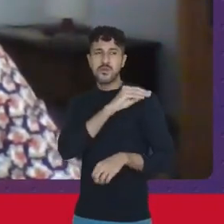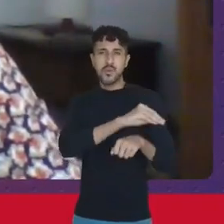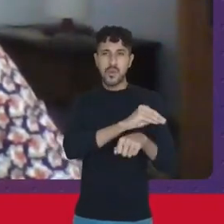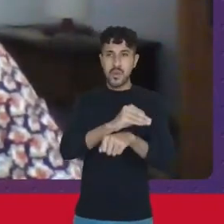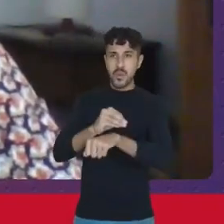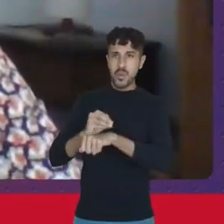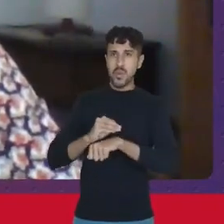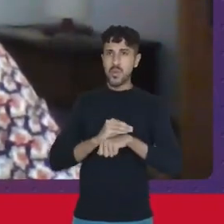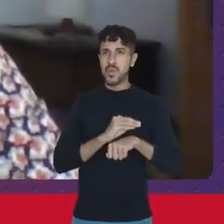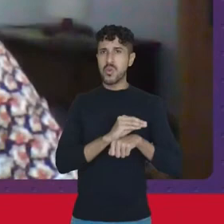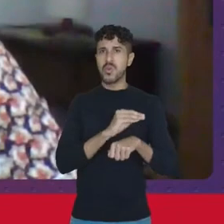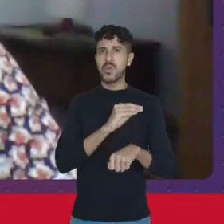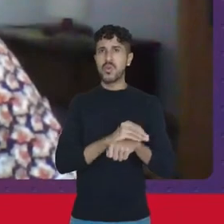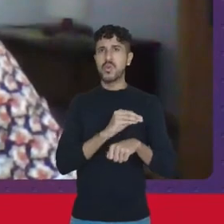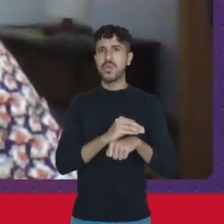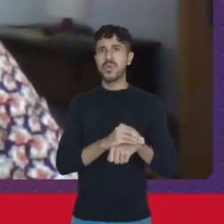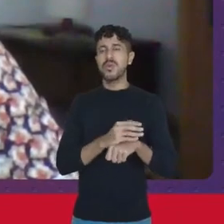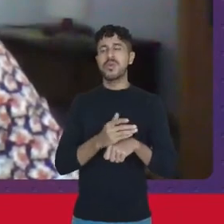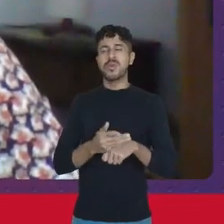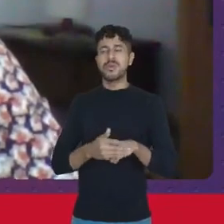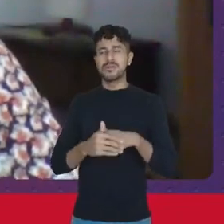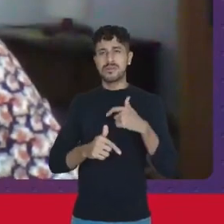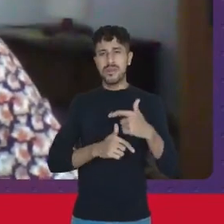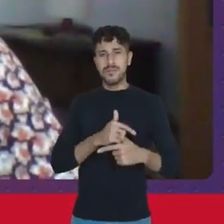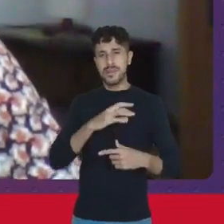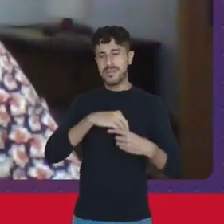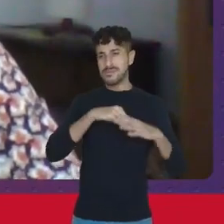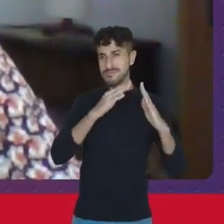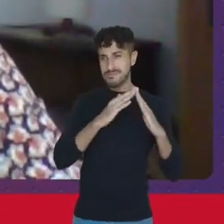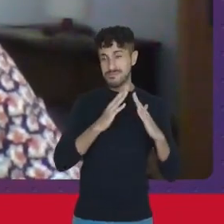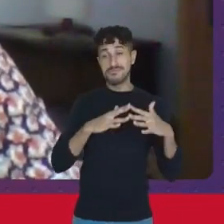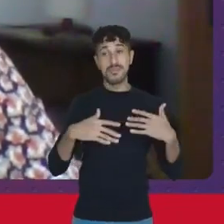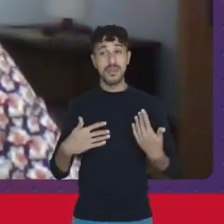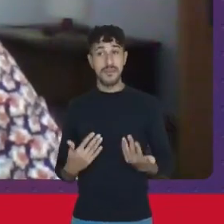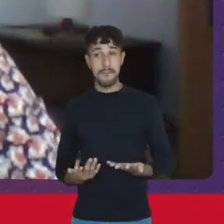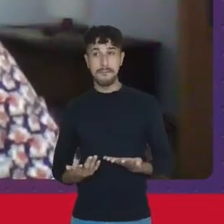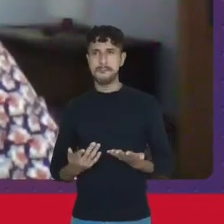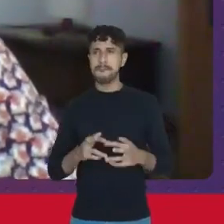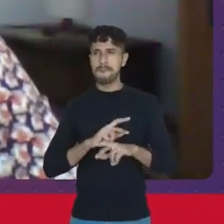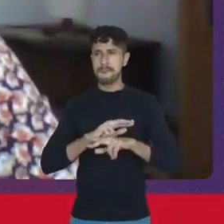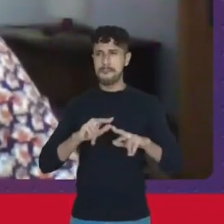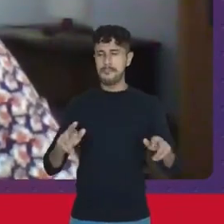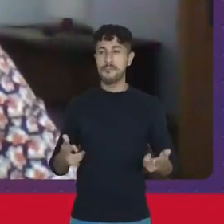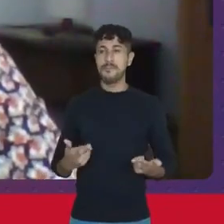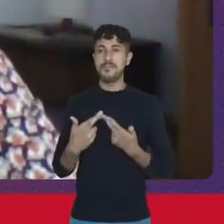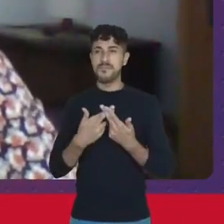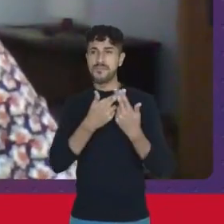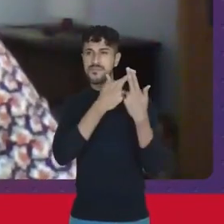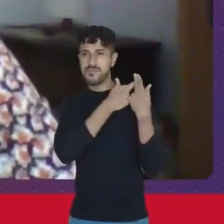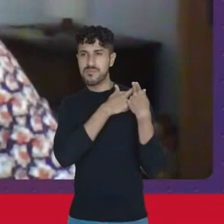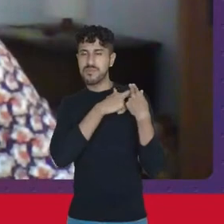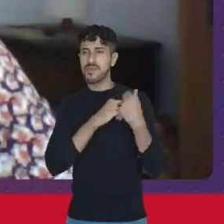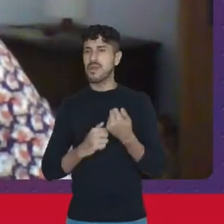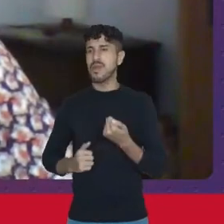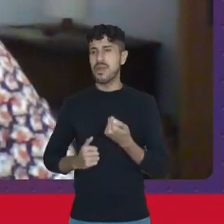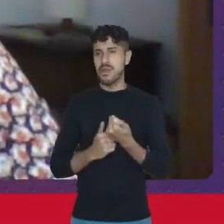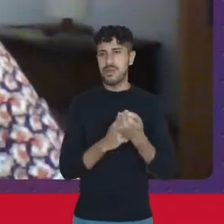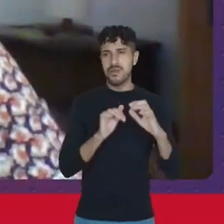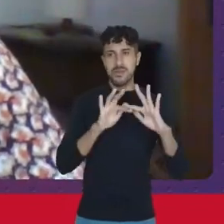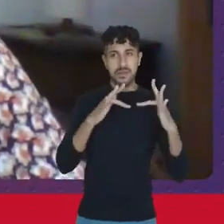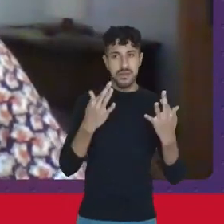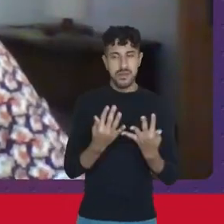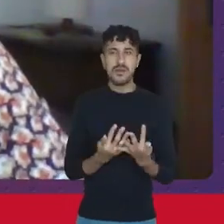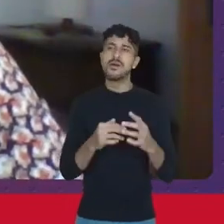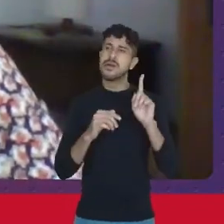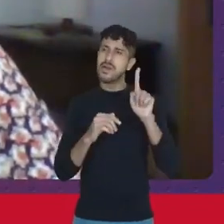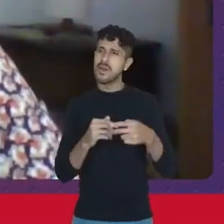cuidados e com tarefas de afazeres domésticos. Então, as responsabilidades com a família